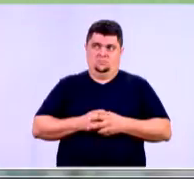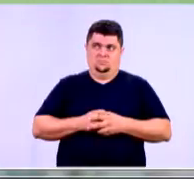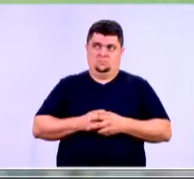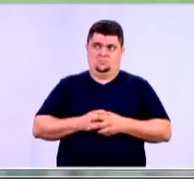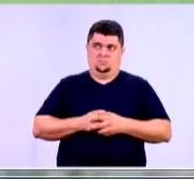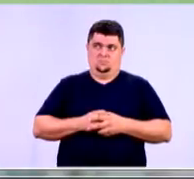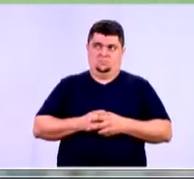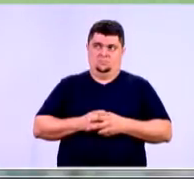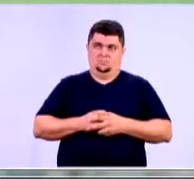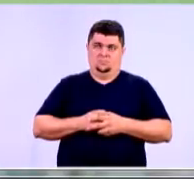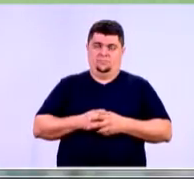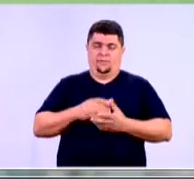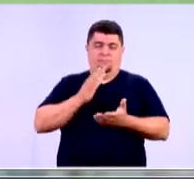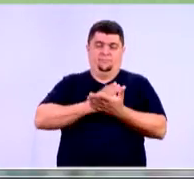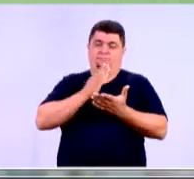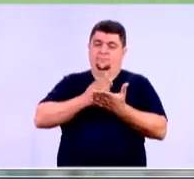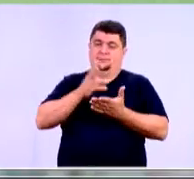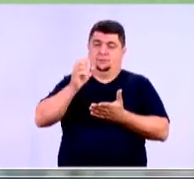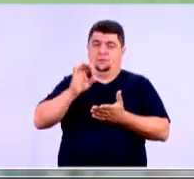são a prazo.